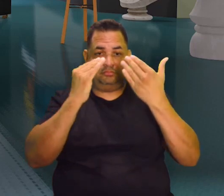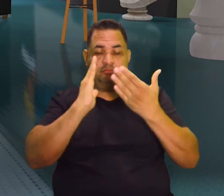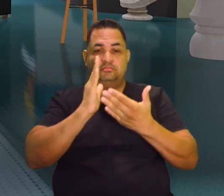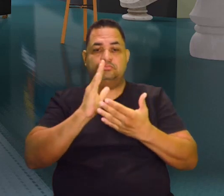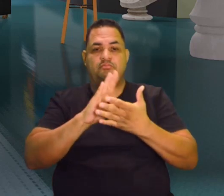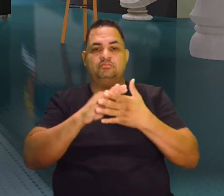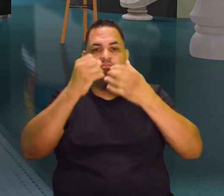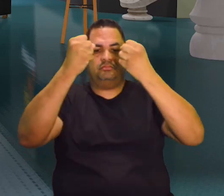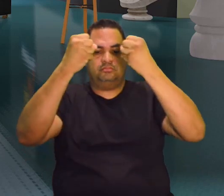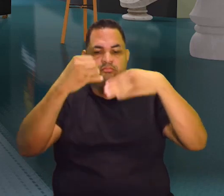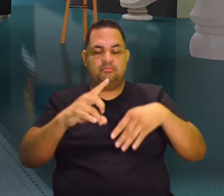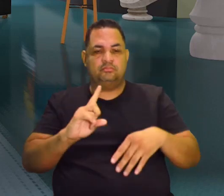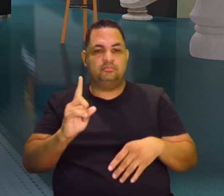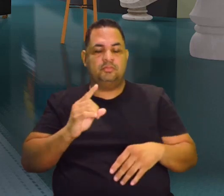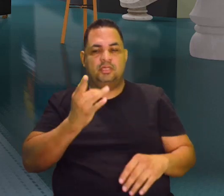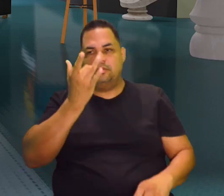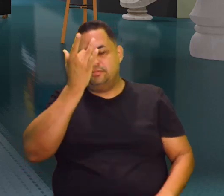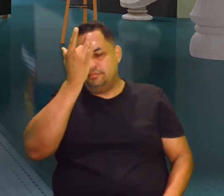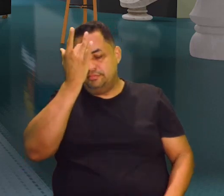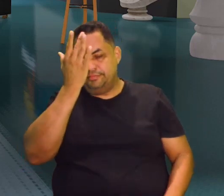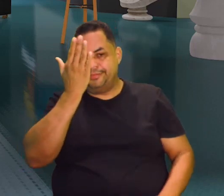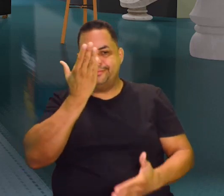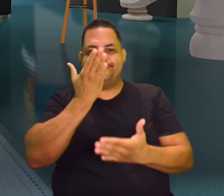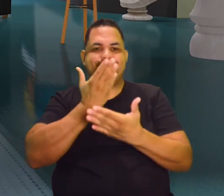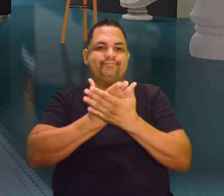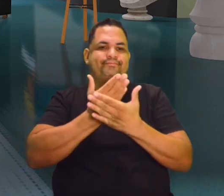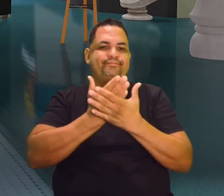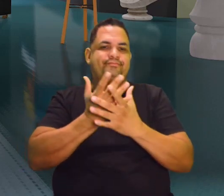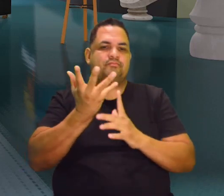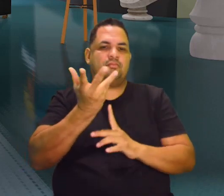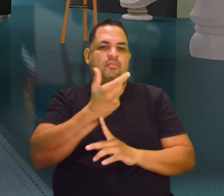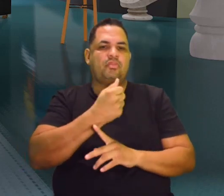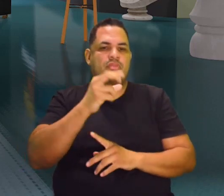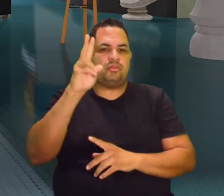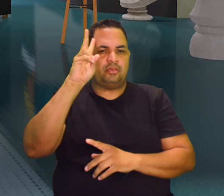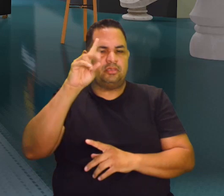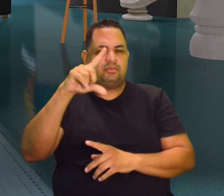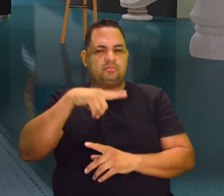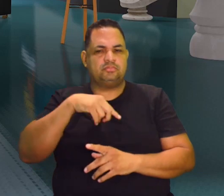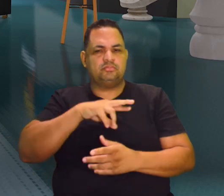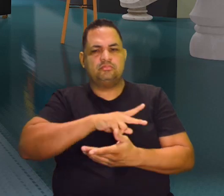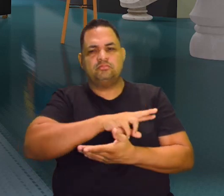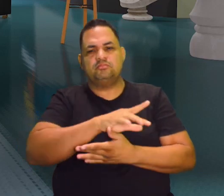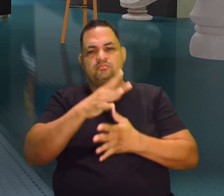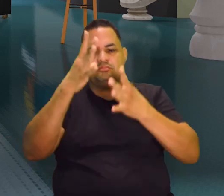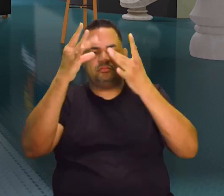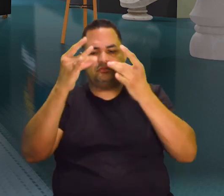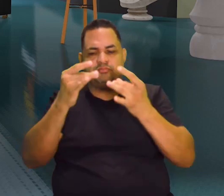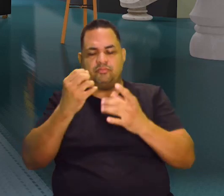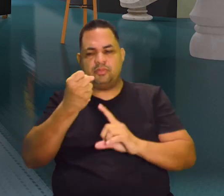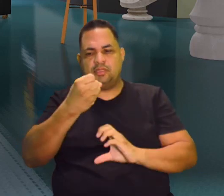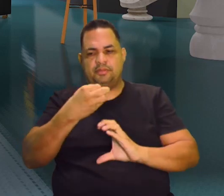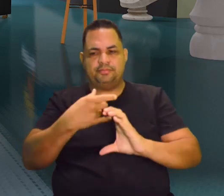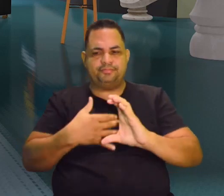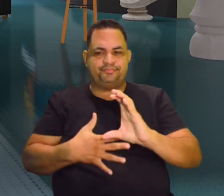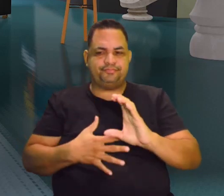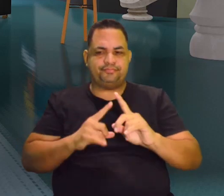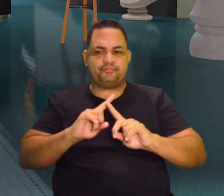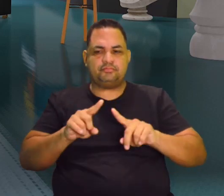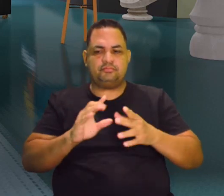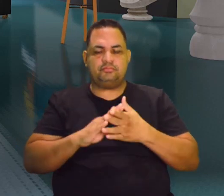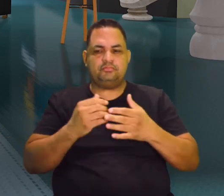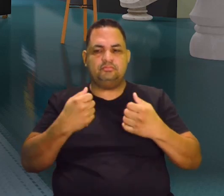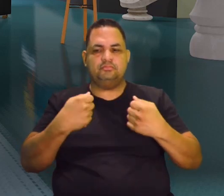falei, não é fácil estudar essa arte, né? A história da arte, são muitos detalhes, muitas características, porém vocês